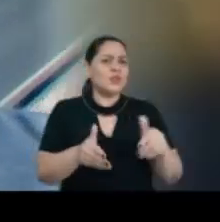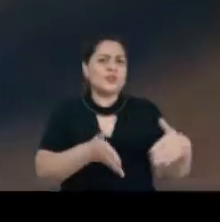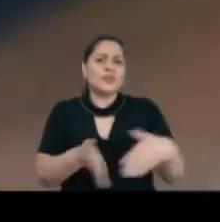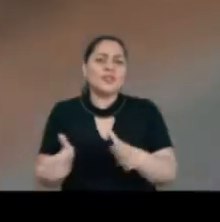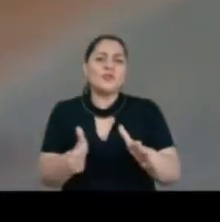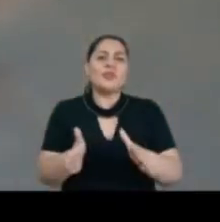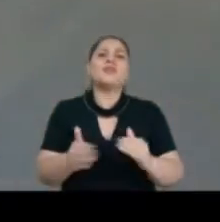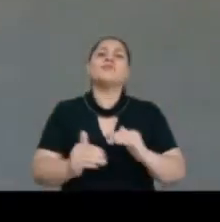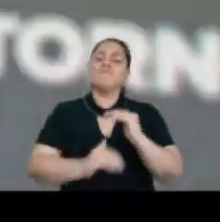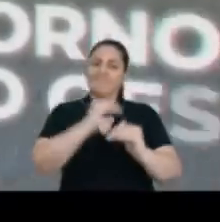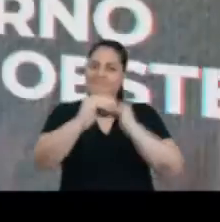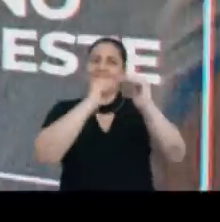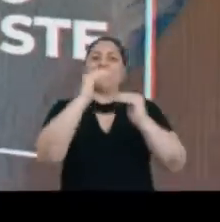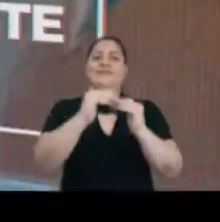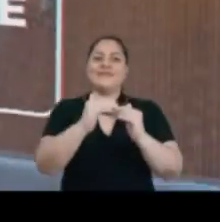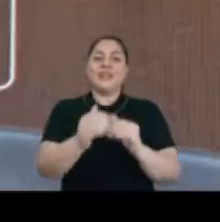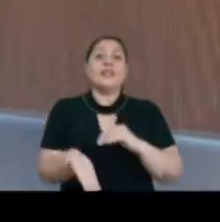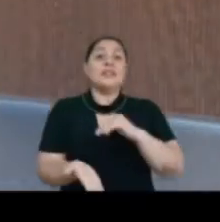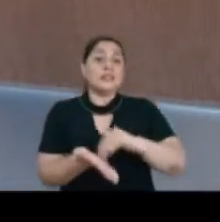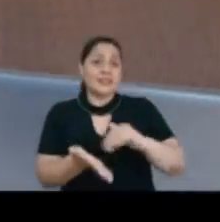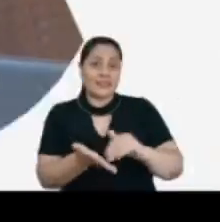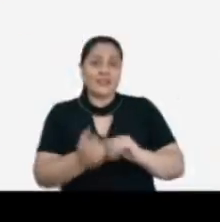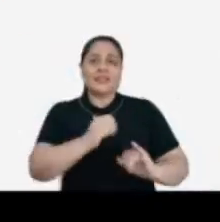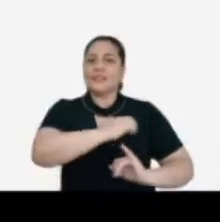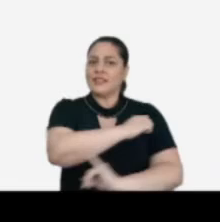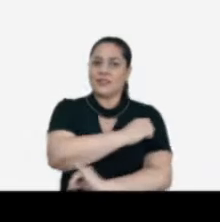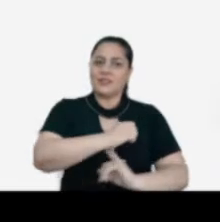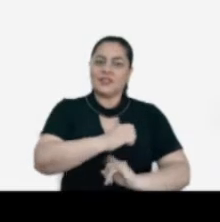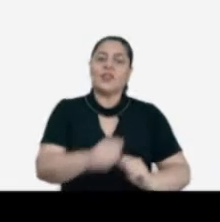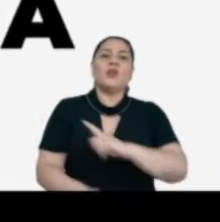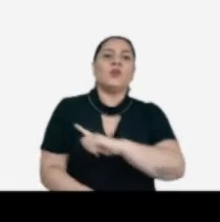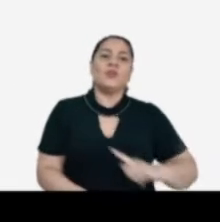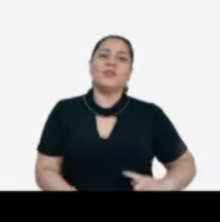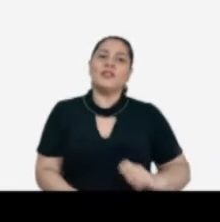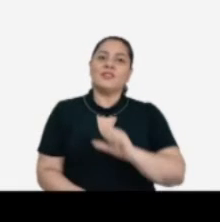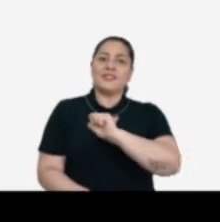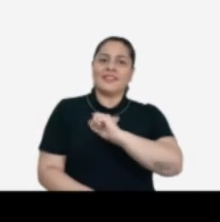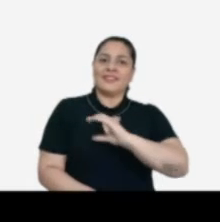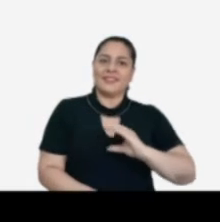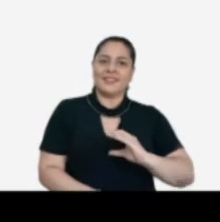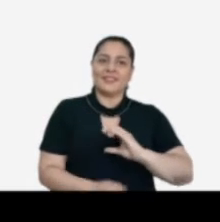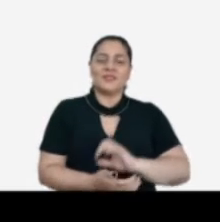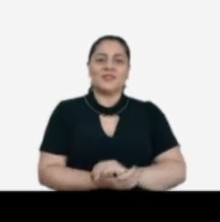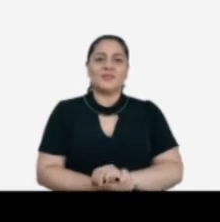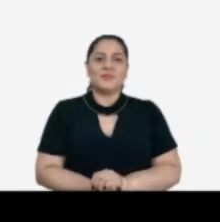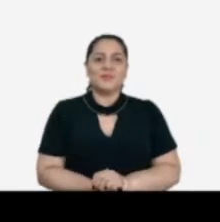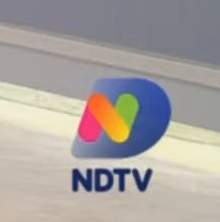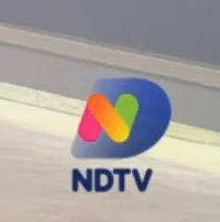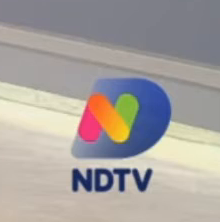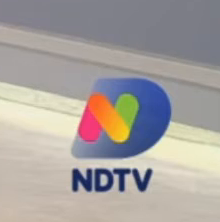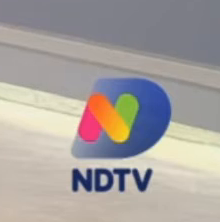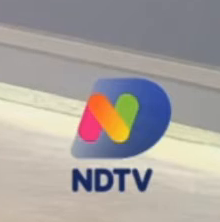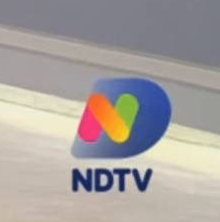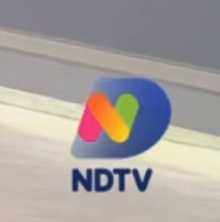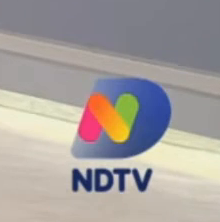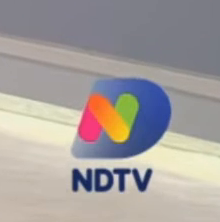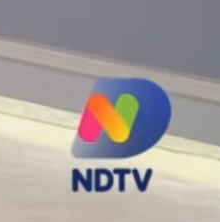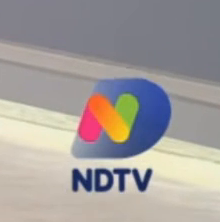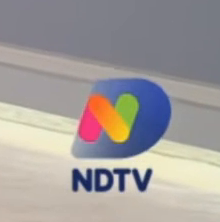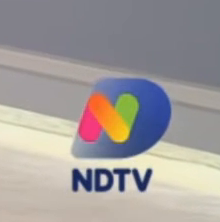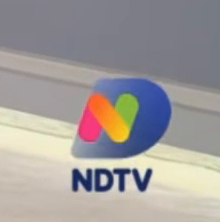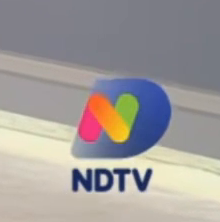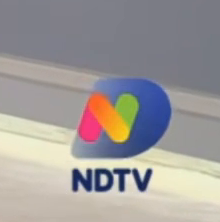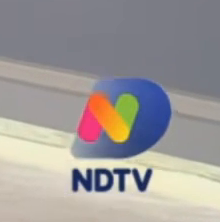todos os caminhos levam ao desenvolvimento secretaria da infraestrutura Governo de Santa Catarina Olha só